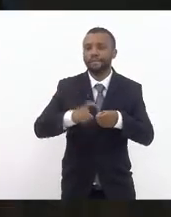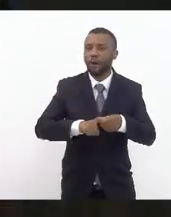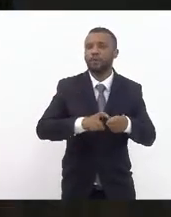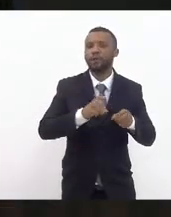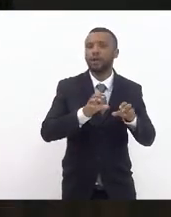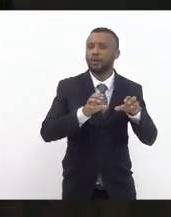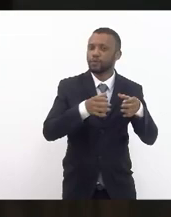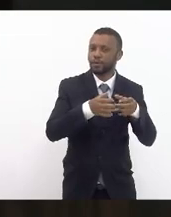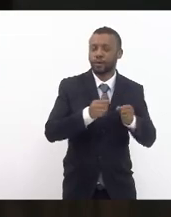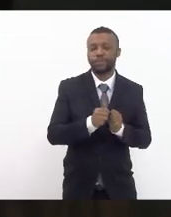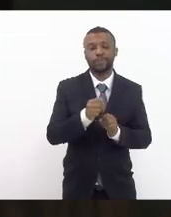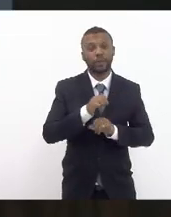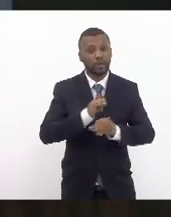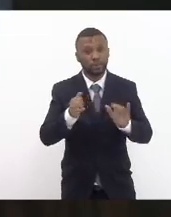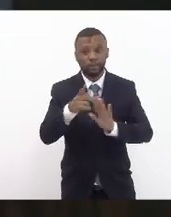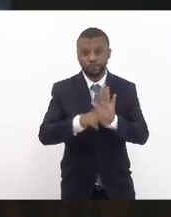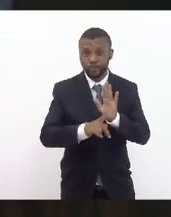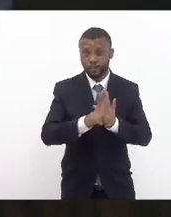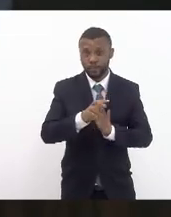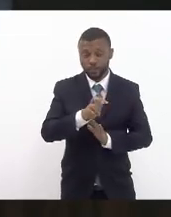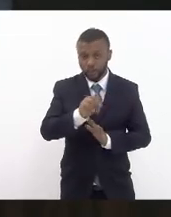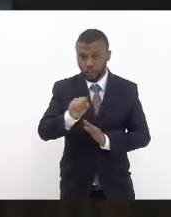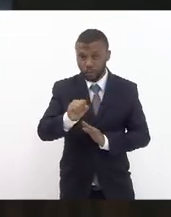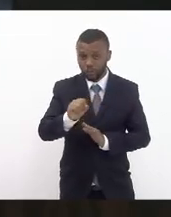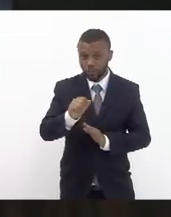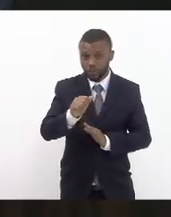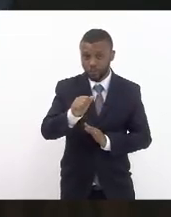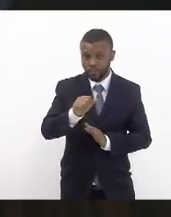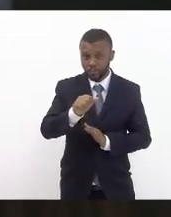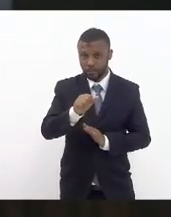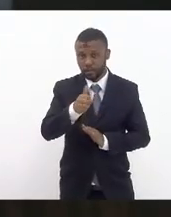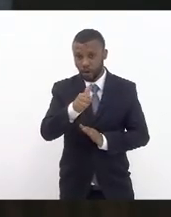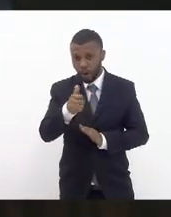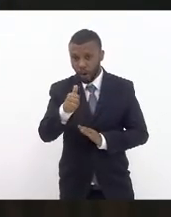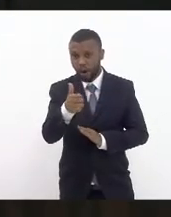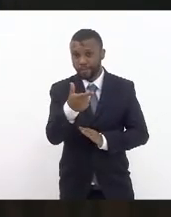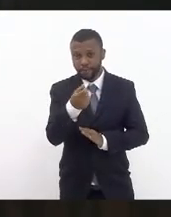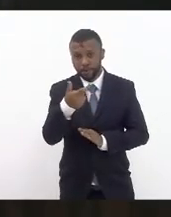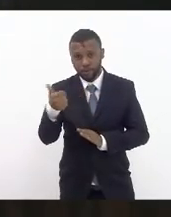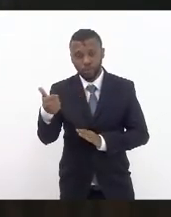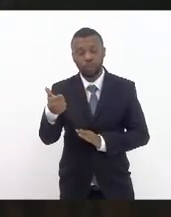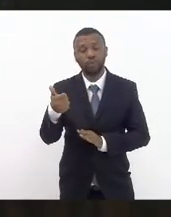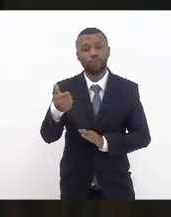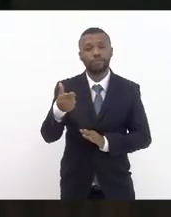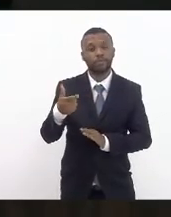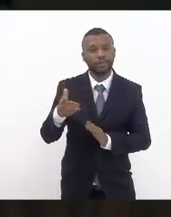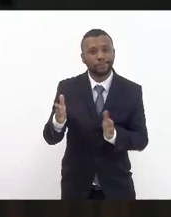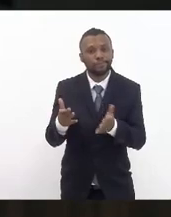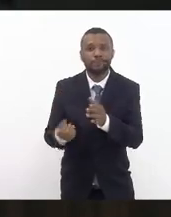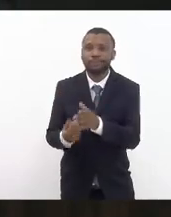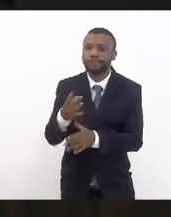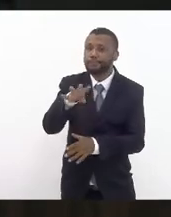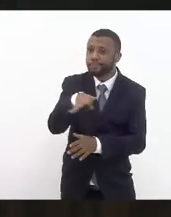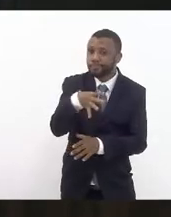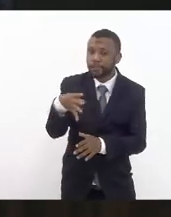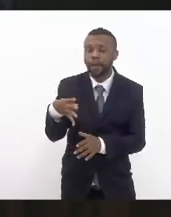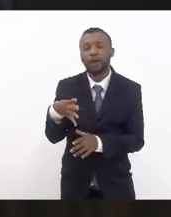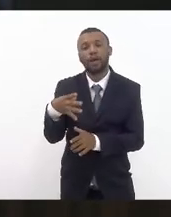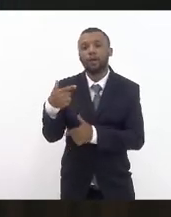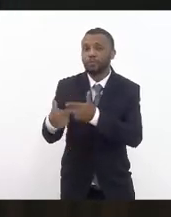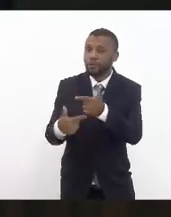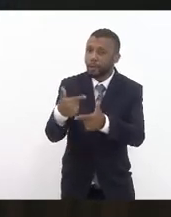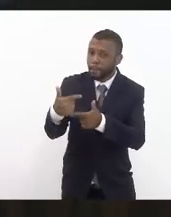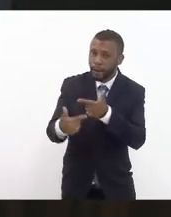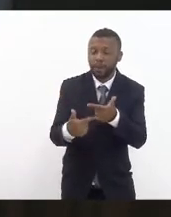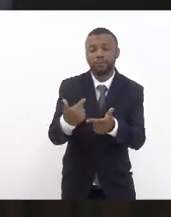Anuncio o projeto de lei 5118 de 21, de autoria da deputada Tia Ju, que institui o Programa Estadual de Desenvolvimento e Apoio às Atividades das Mulheres Marisqueiras